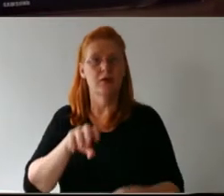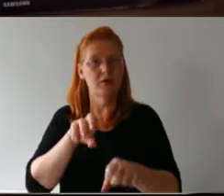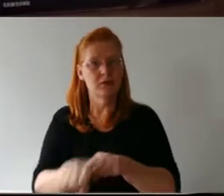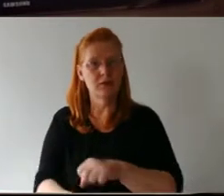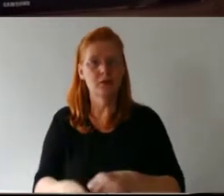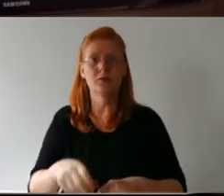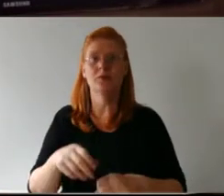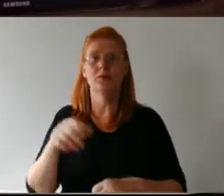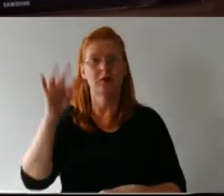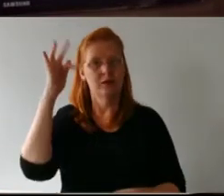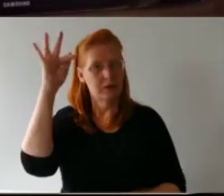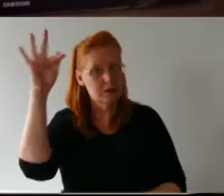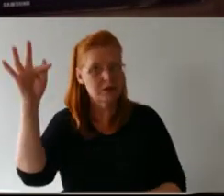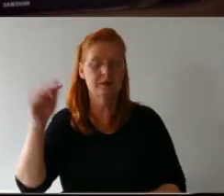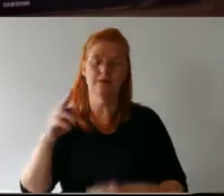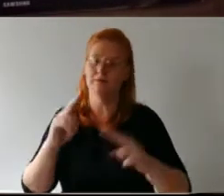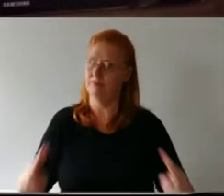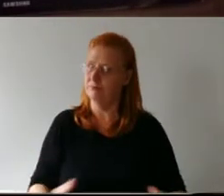de Paris, Sorbonne, em